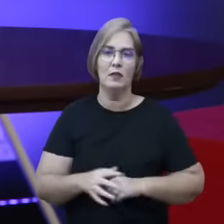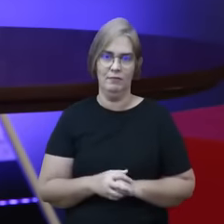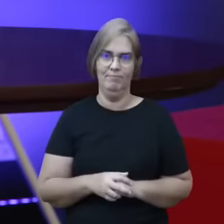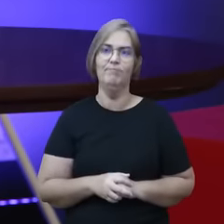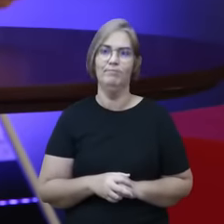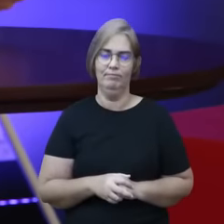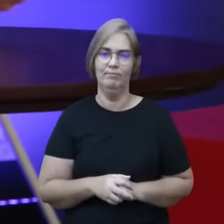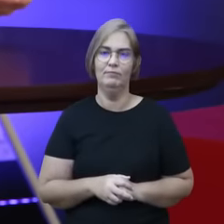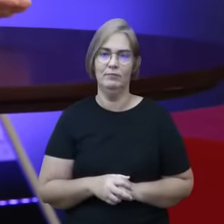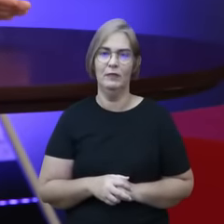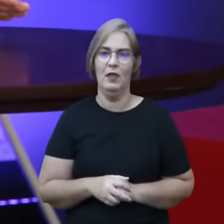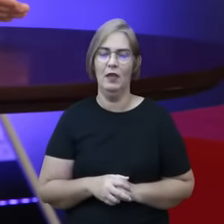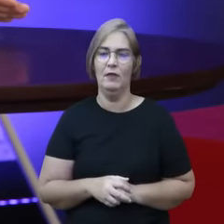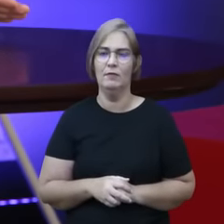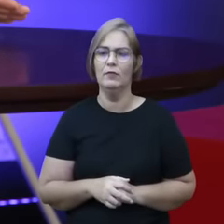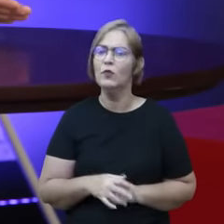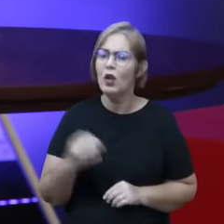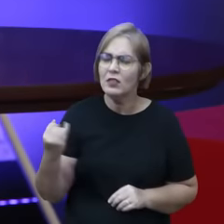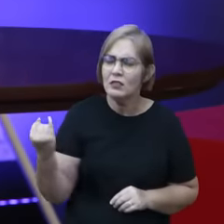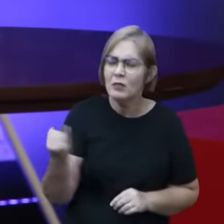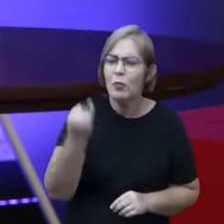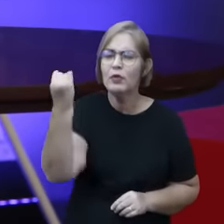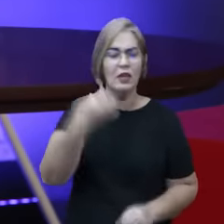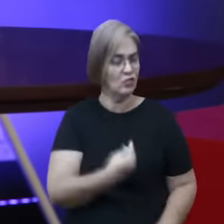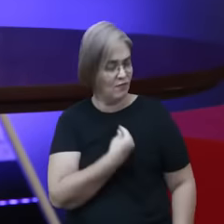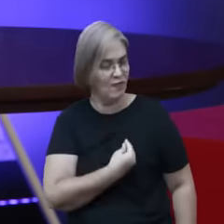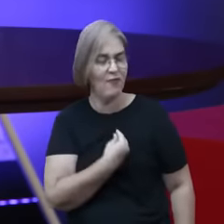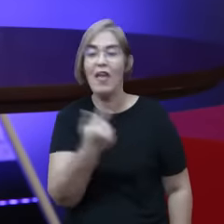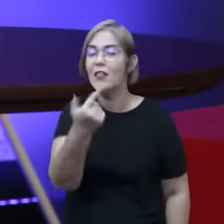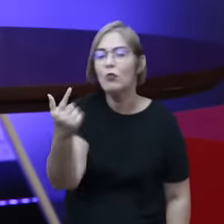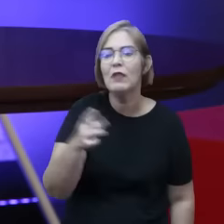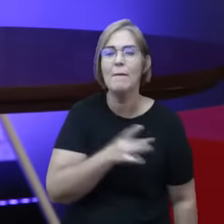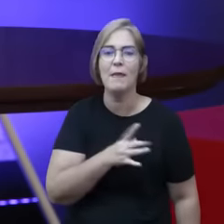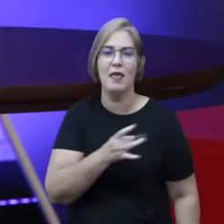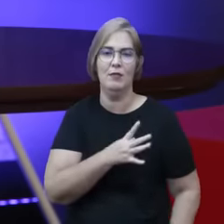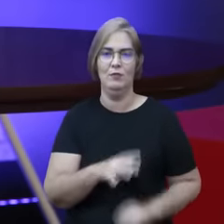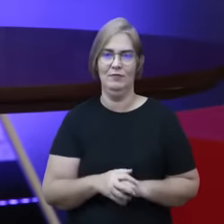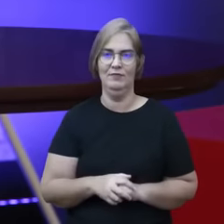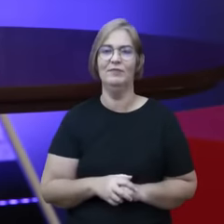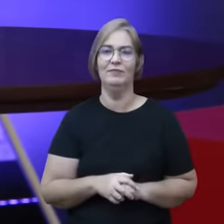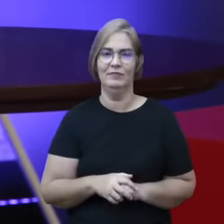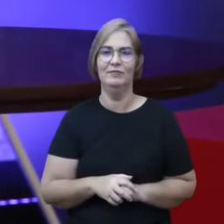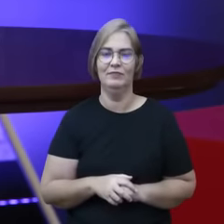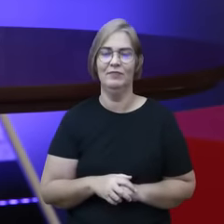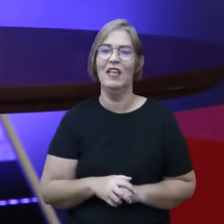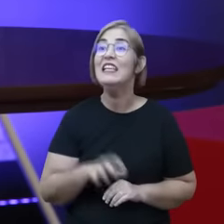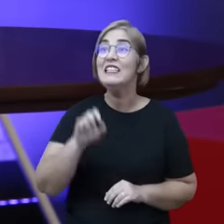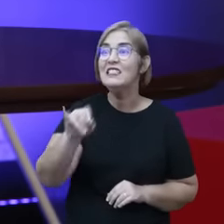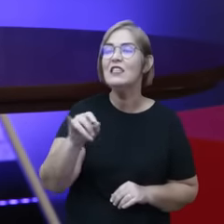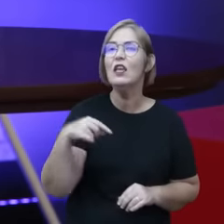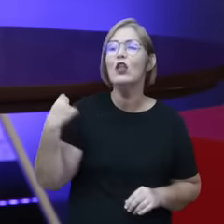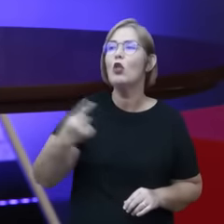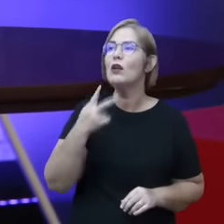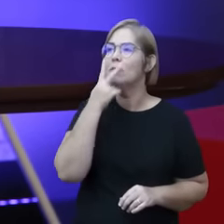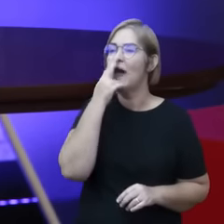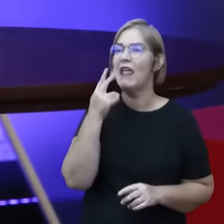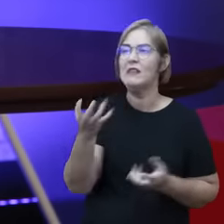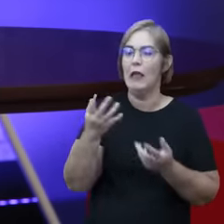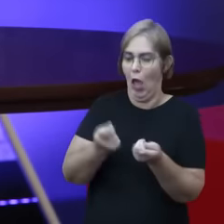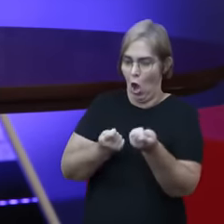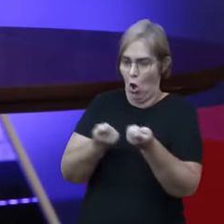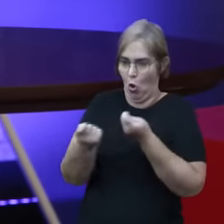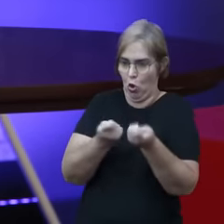necessidade de vivermos sem apelo. Porque todas as vezes que nós enquadramos isso num campo em que nós queremos dominar, não